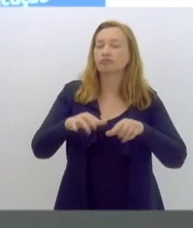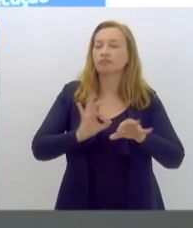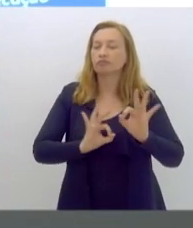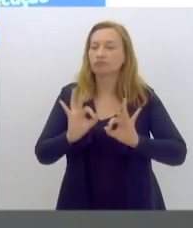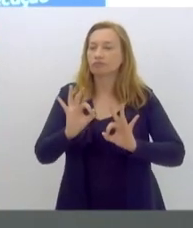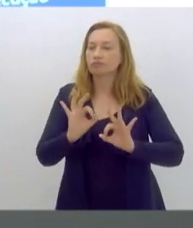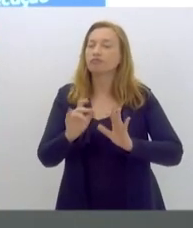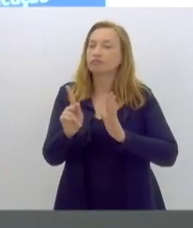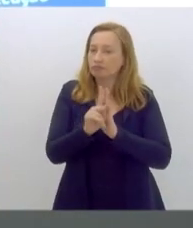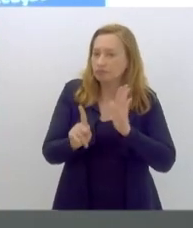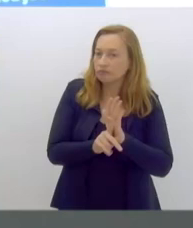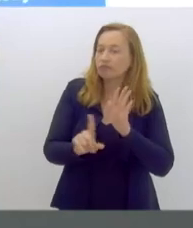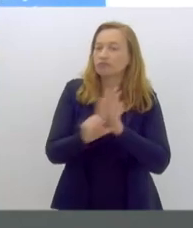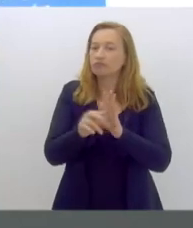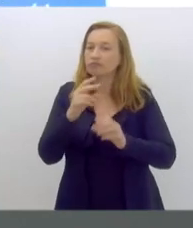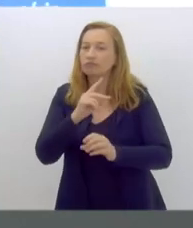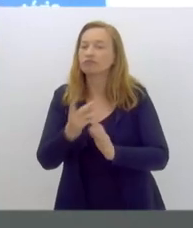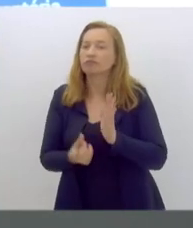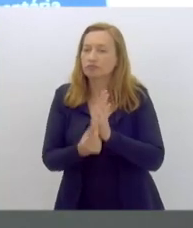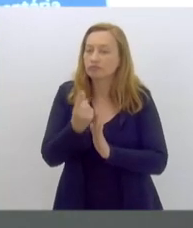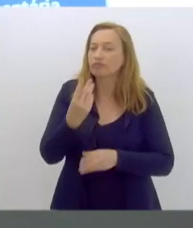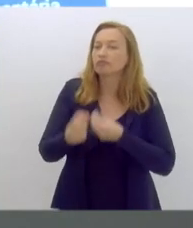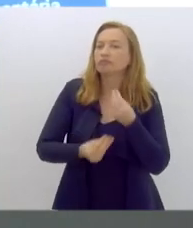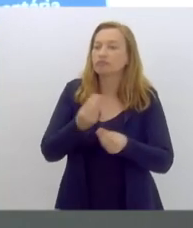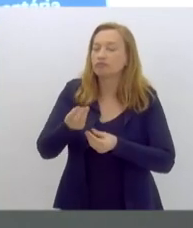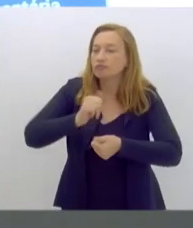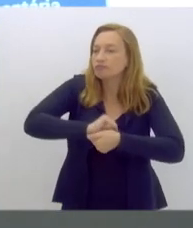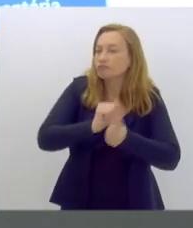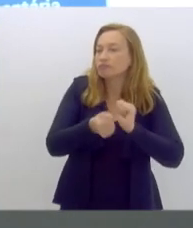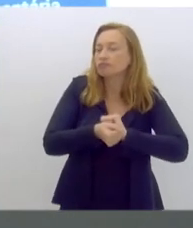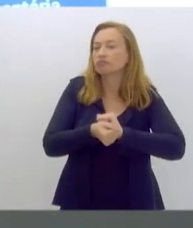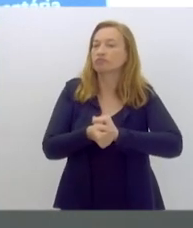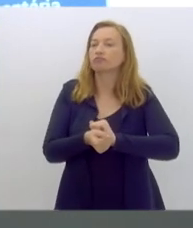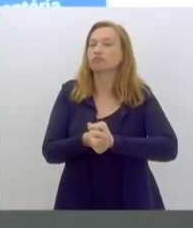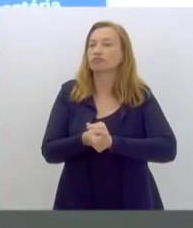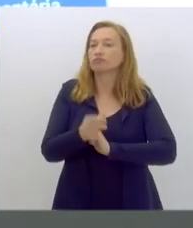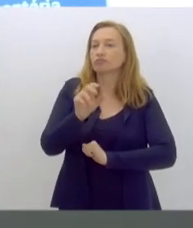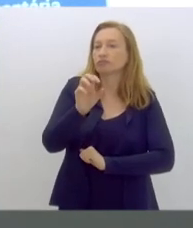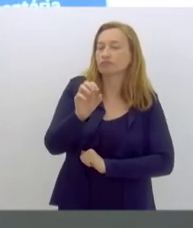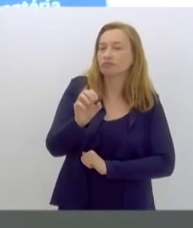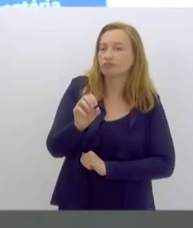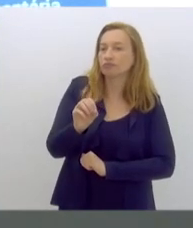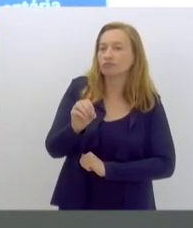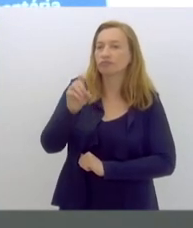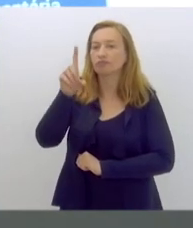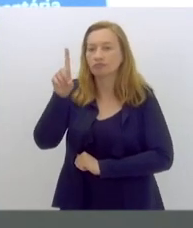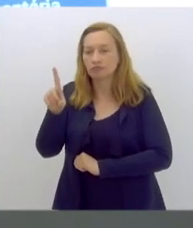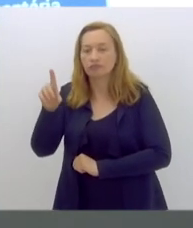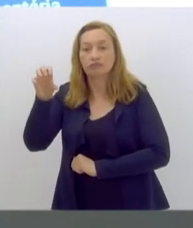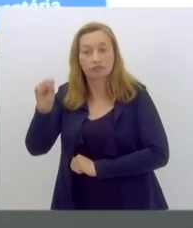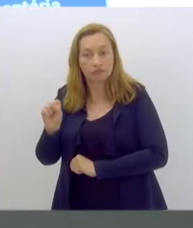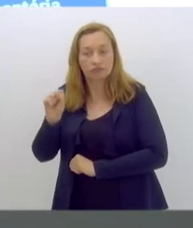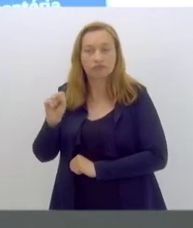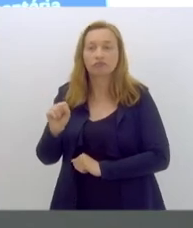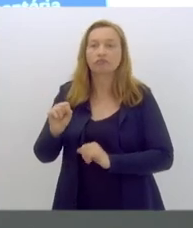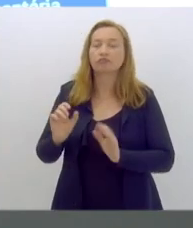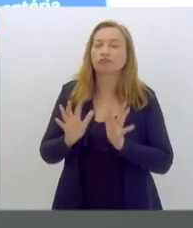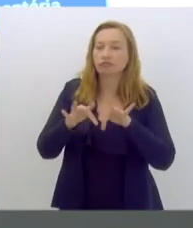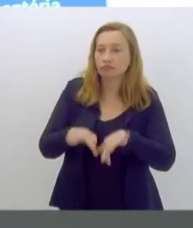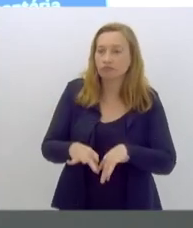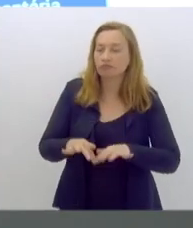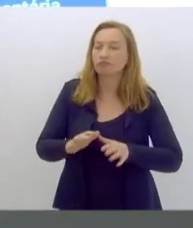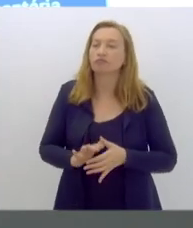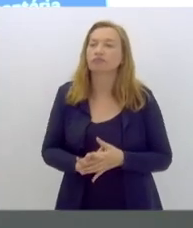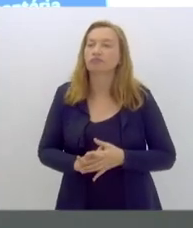lei orçamentária também e como a gente adequa essas ods ao a execução e